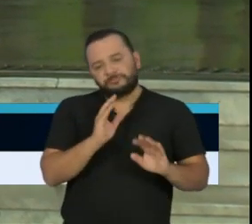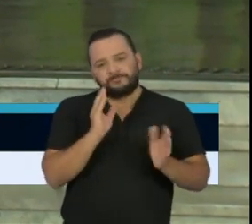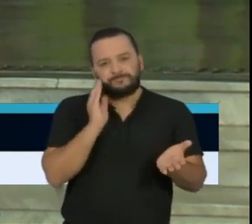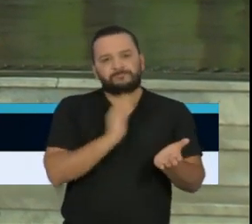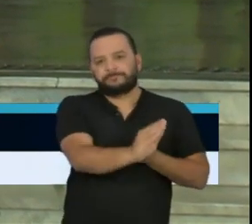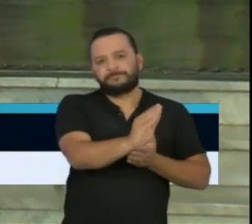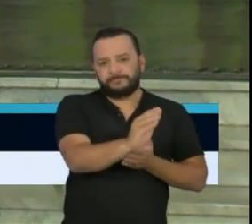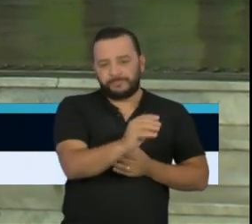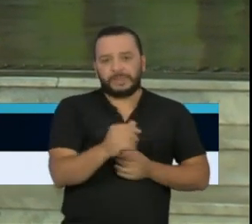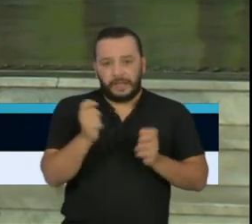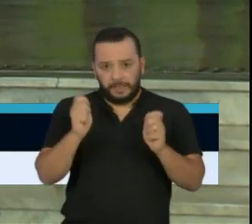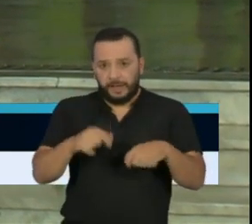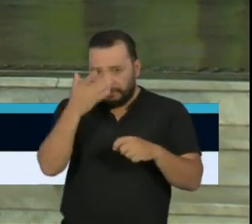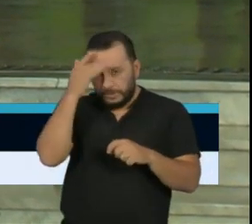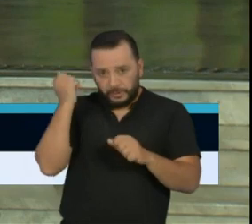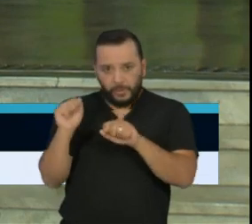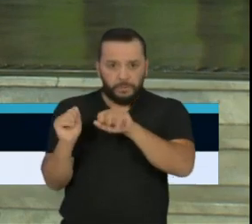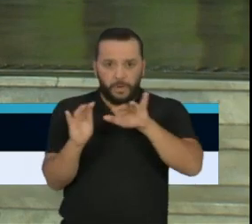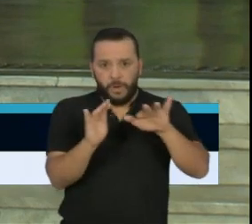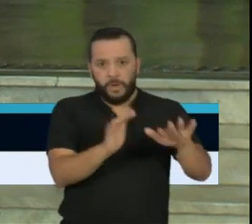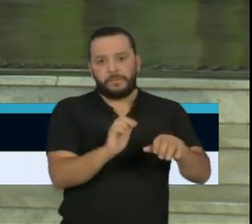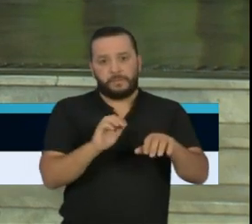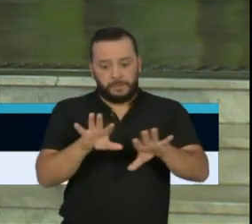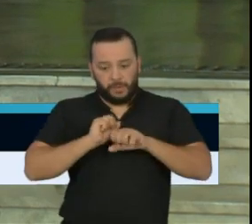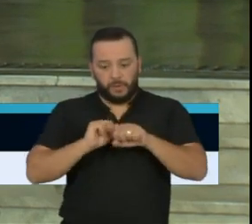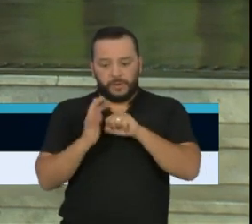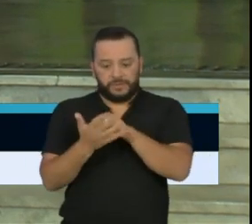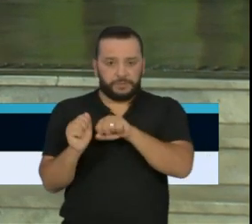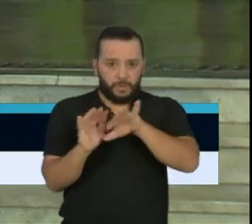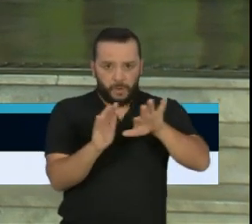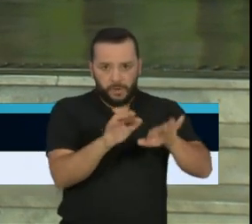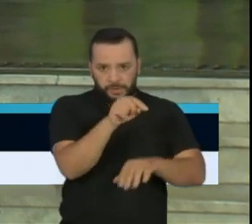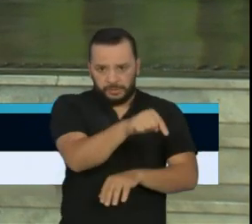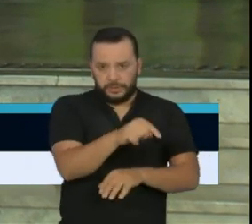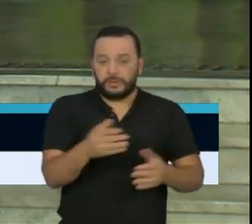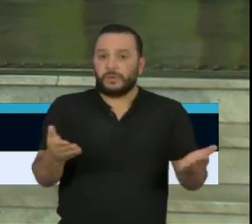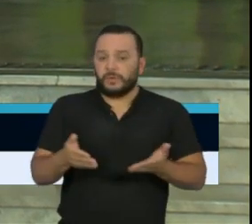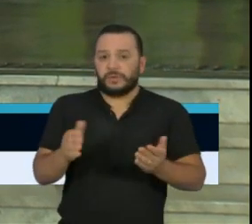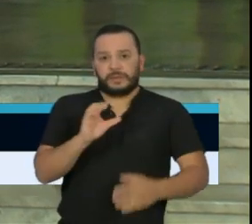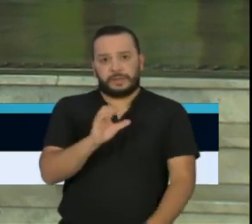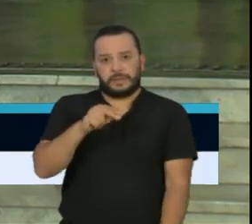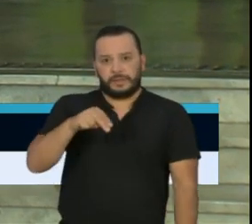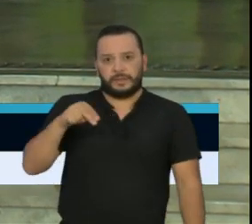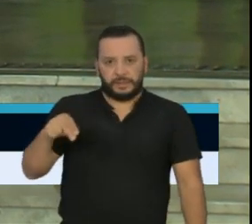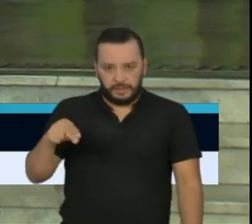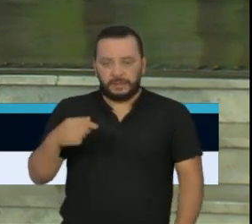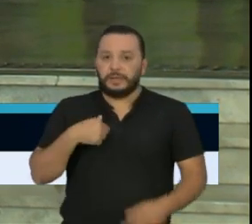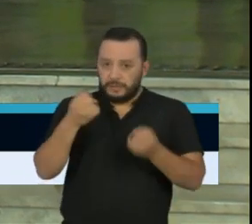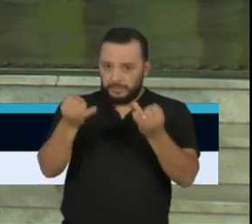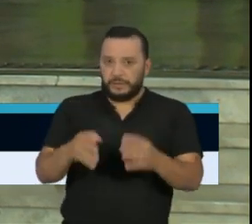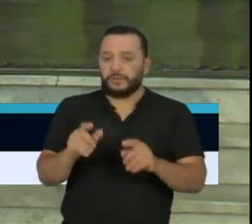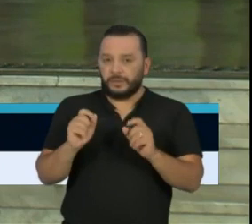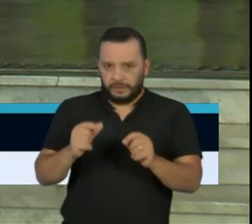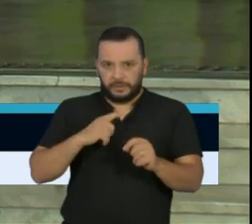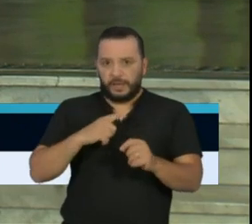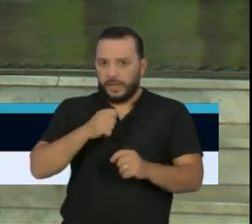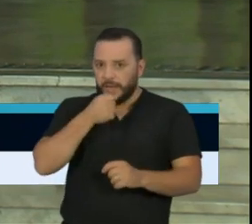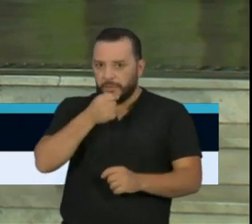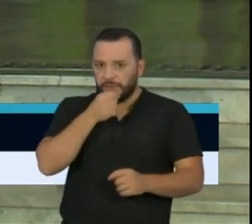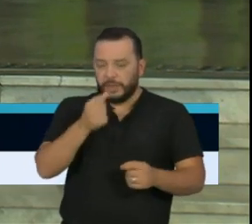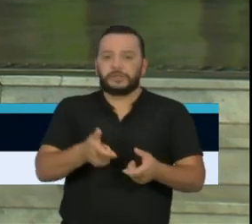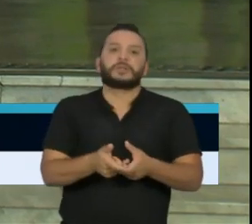nós tivemos então a ampliação da rede e hoje, inclusive, a CNN faz uma matéria sobre isso, né? Não fosse